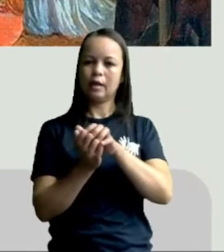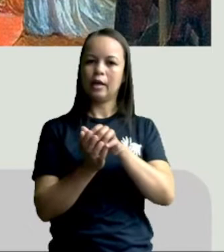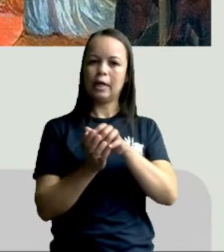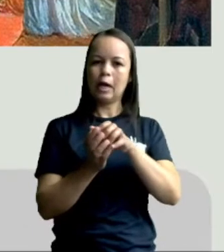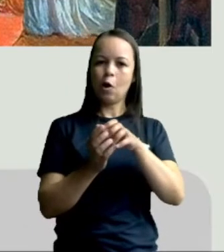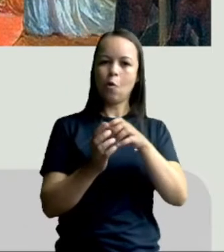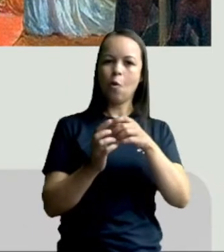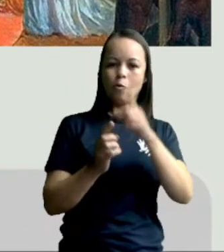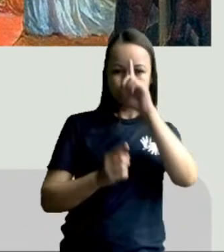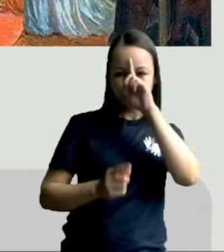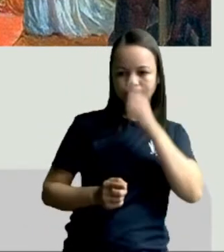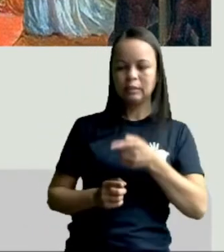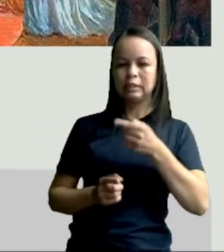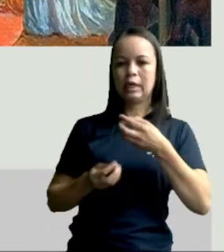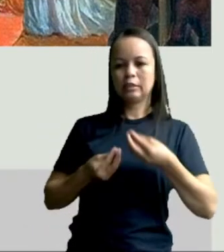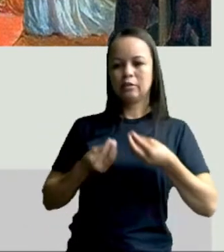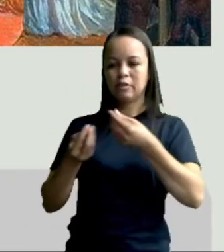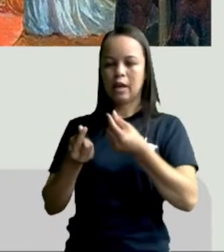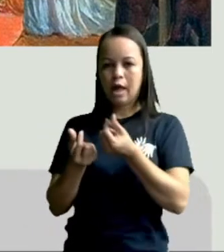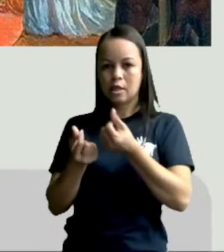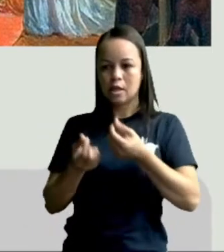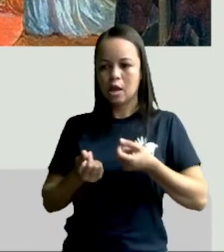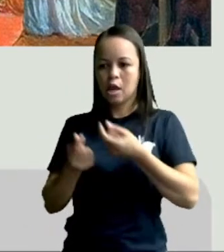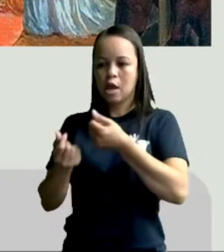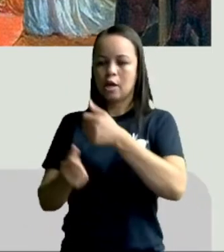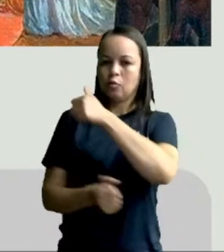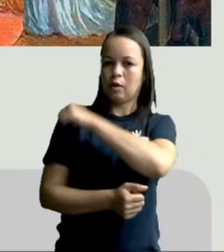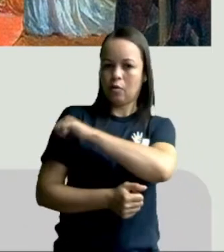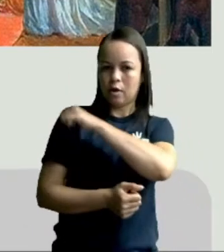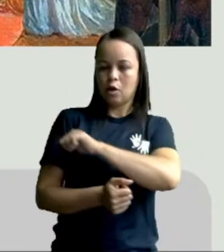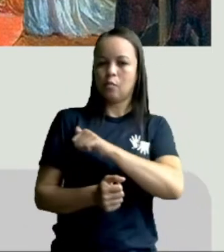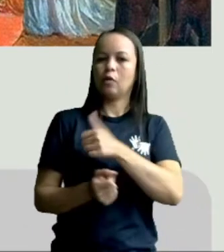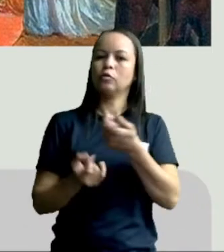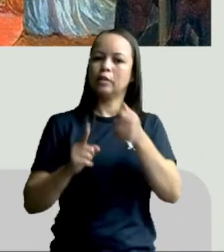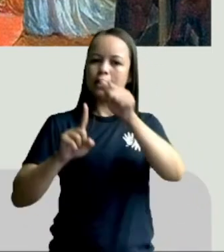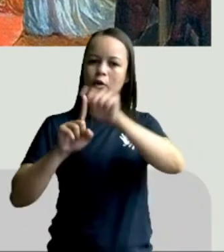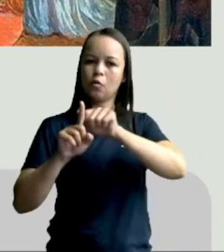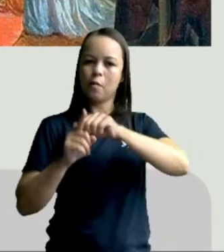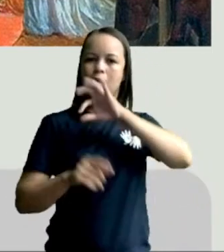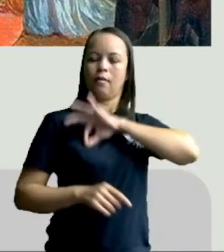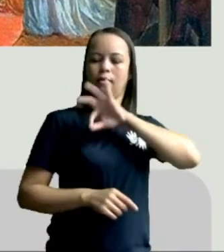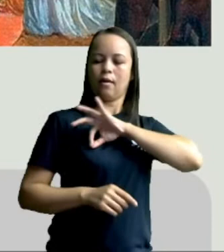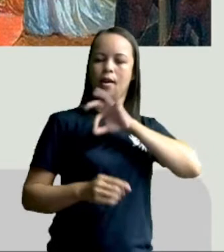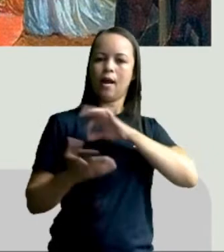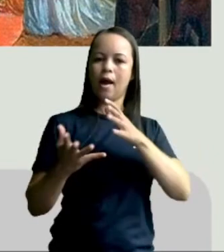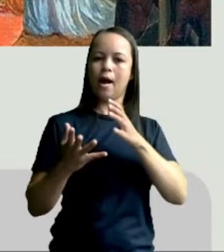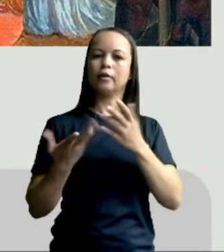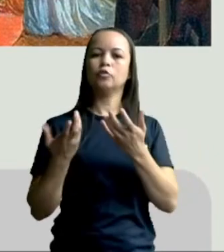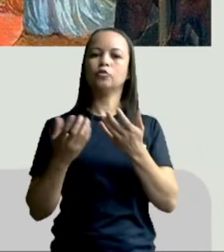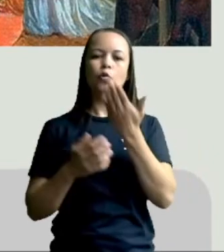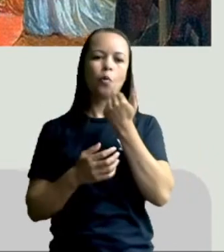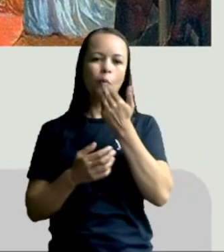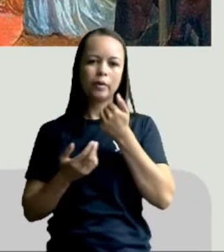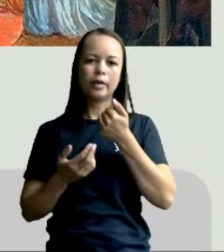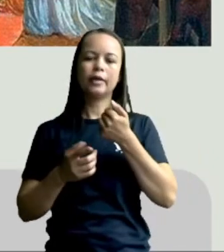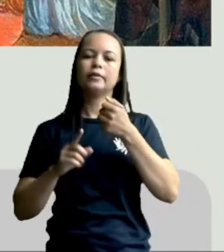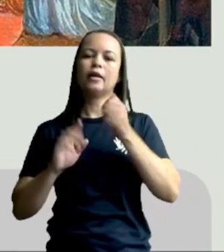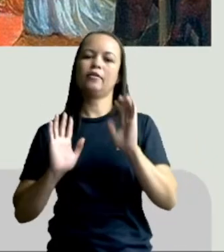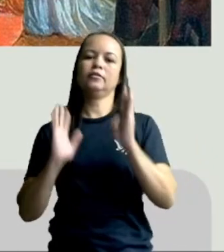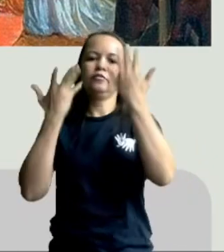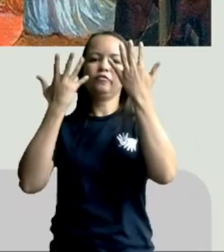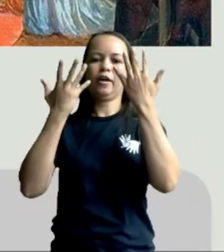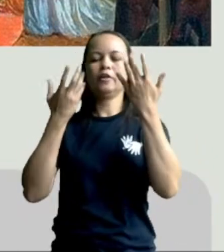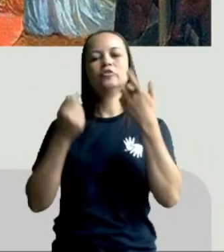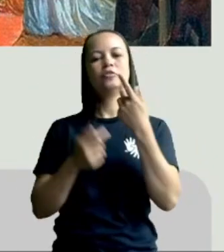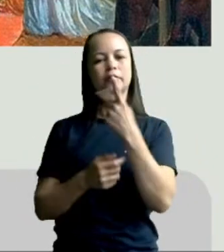Janeiro grandes somas de dinheiro para custear salários, comidas, roupas e festas da corte, o